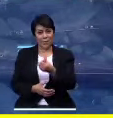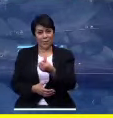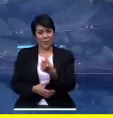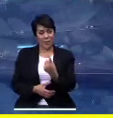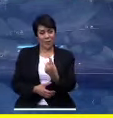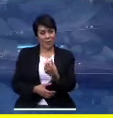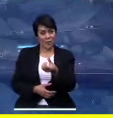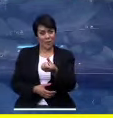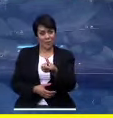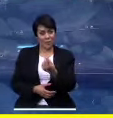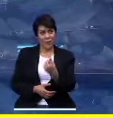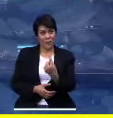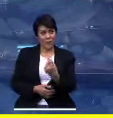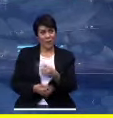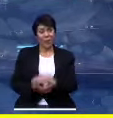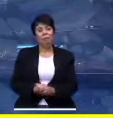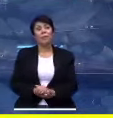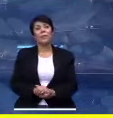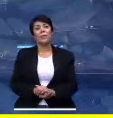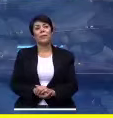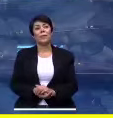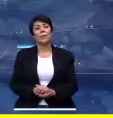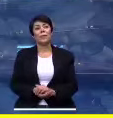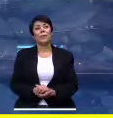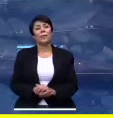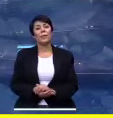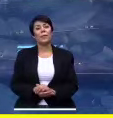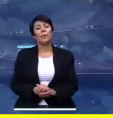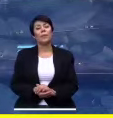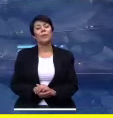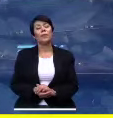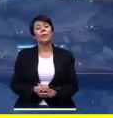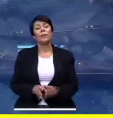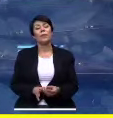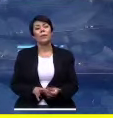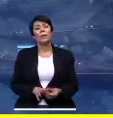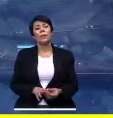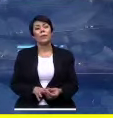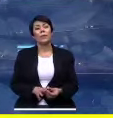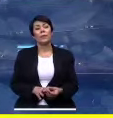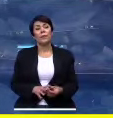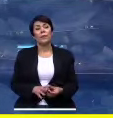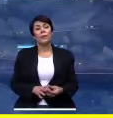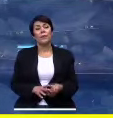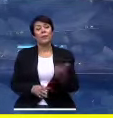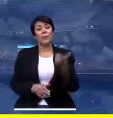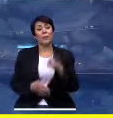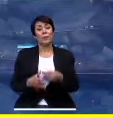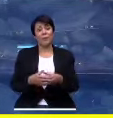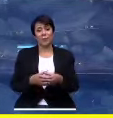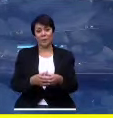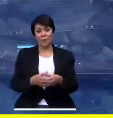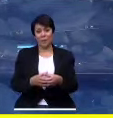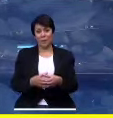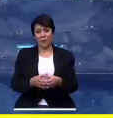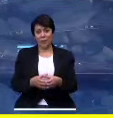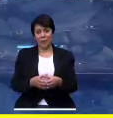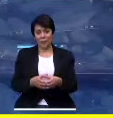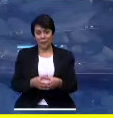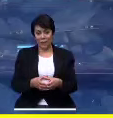61. Vermelha, 61. O terceiro número sorteado. Vamos chamar mais uma bola, mais um